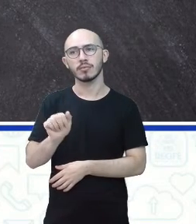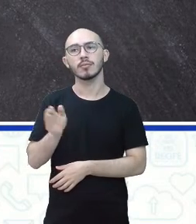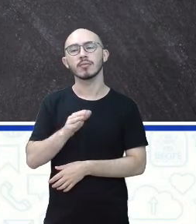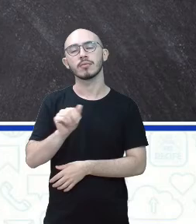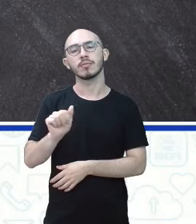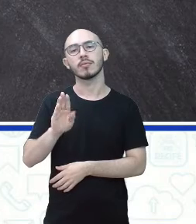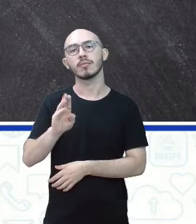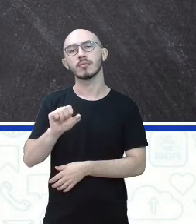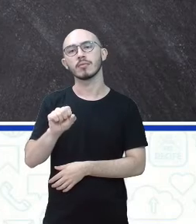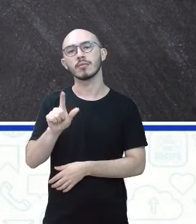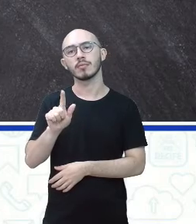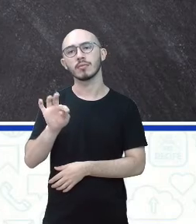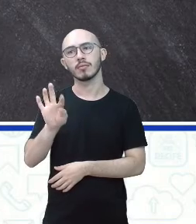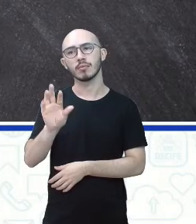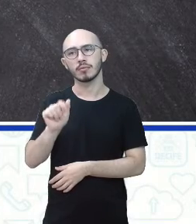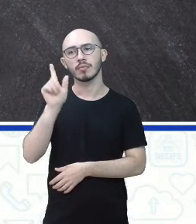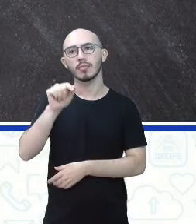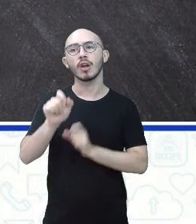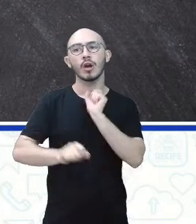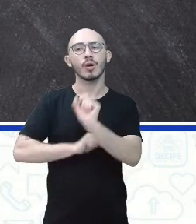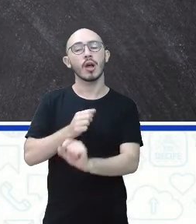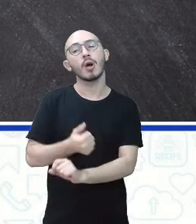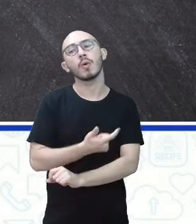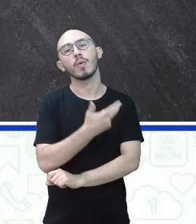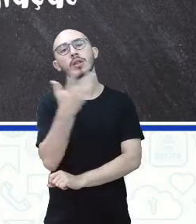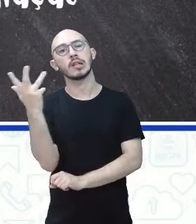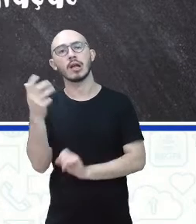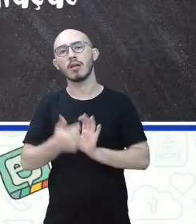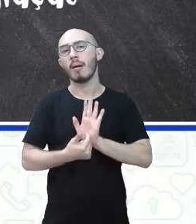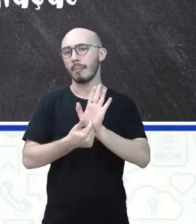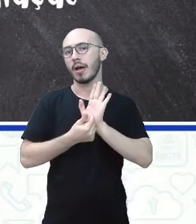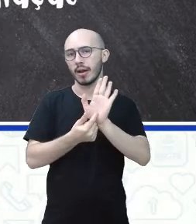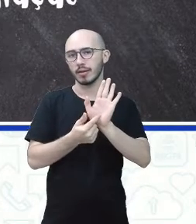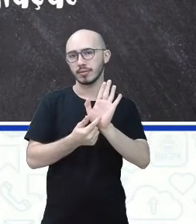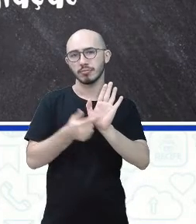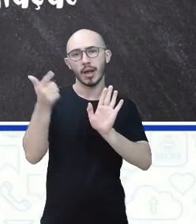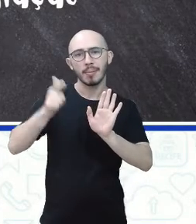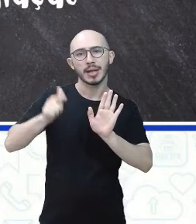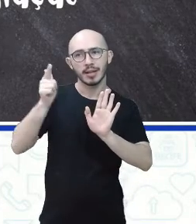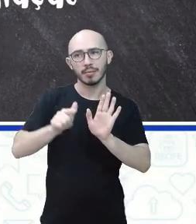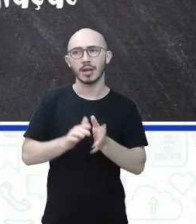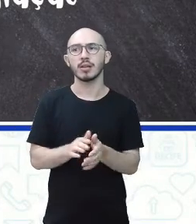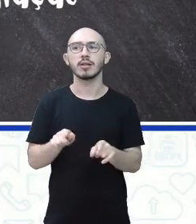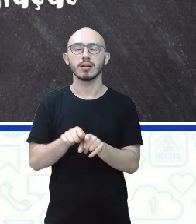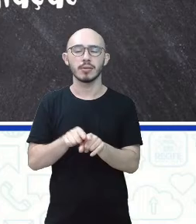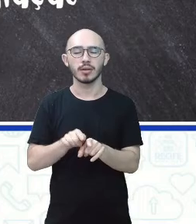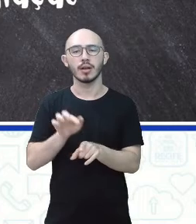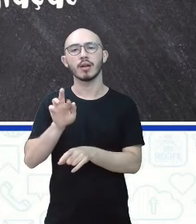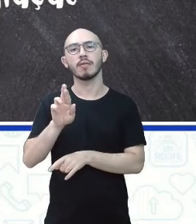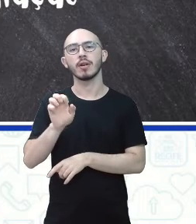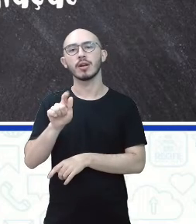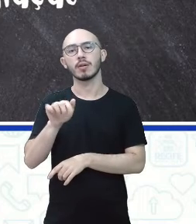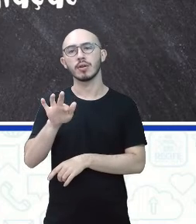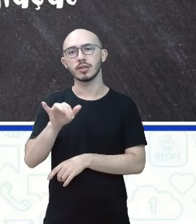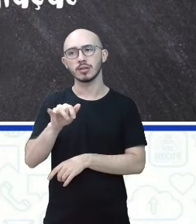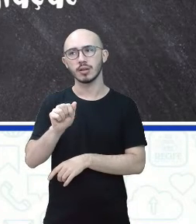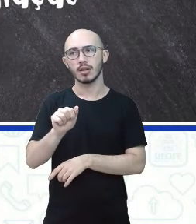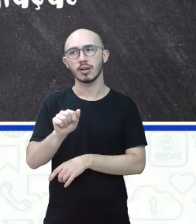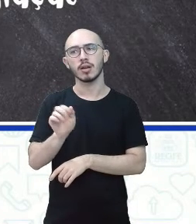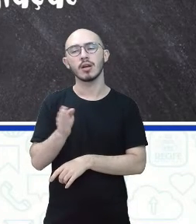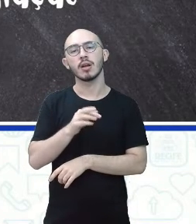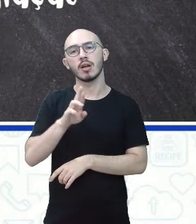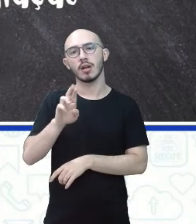determinada variável aparece em uma pesquisa. A frequência relativa, né, definição formal também, é o